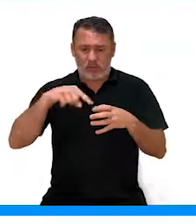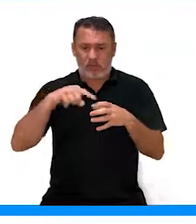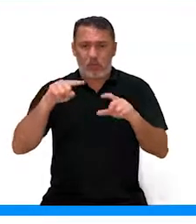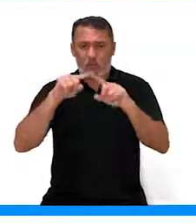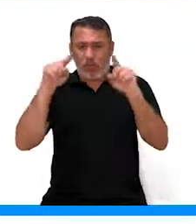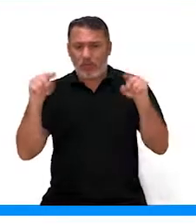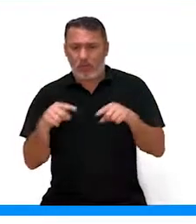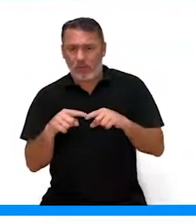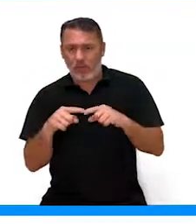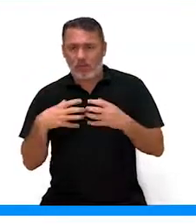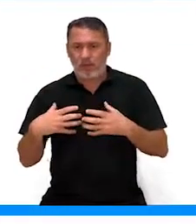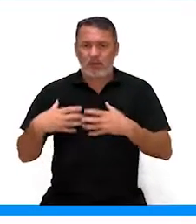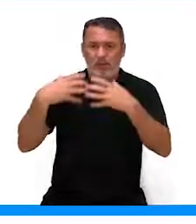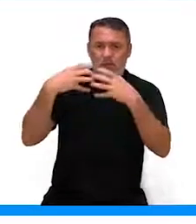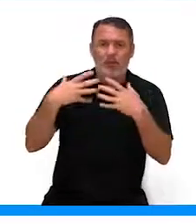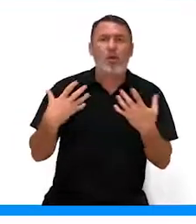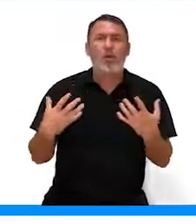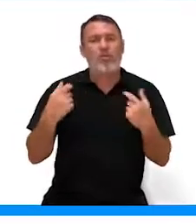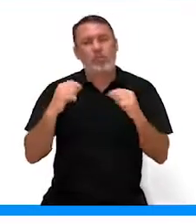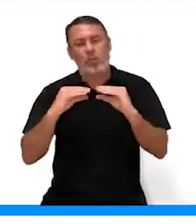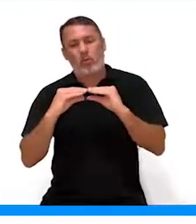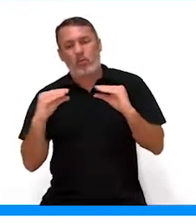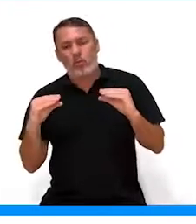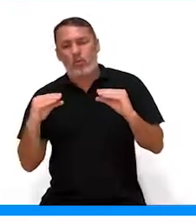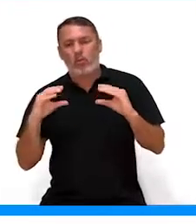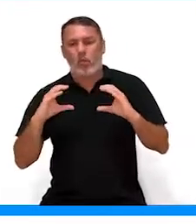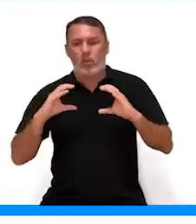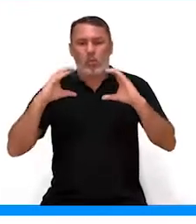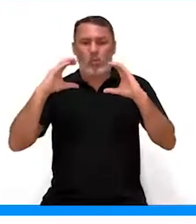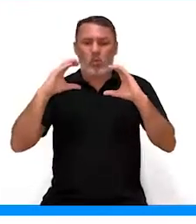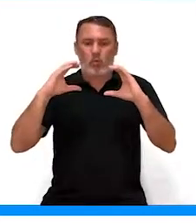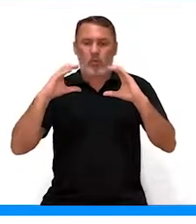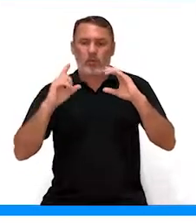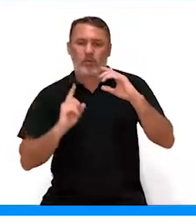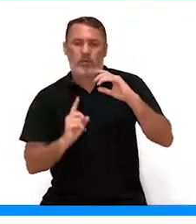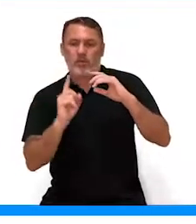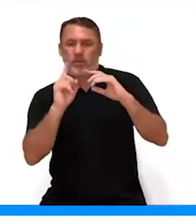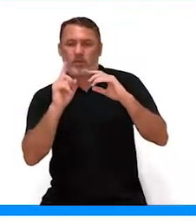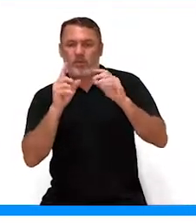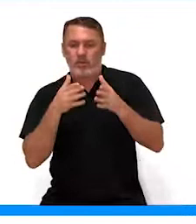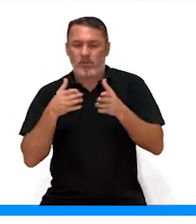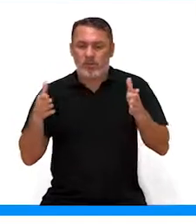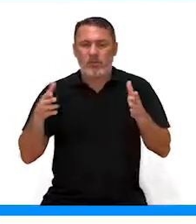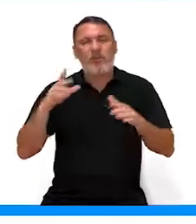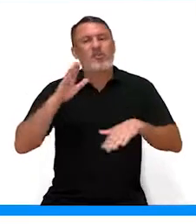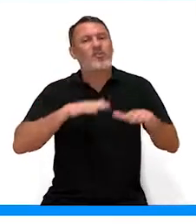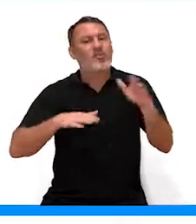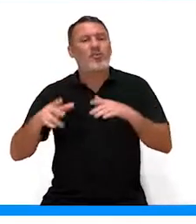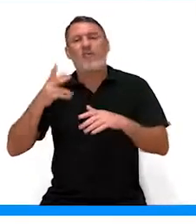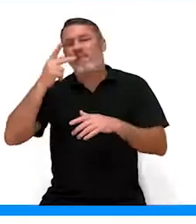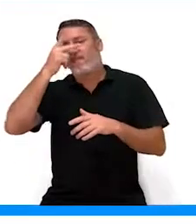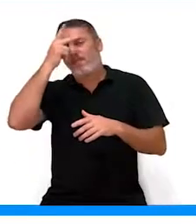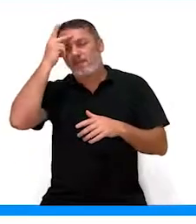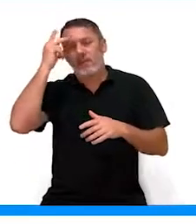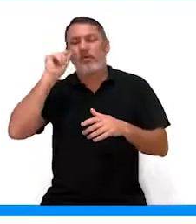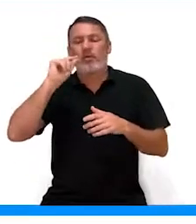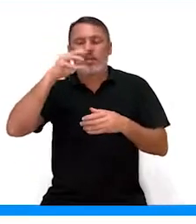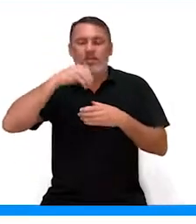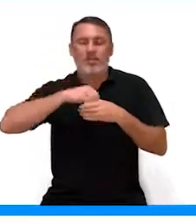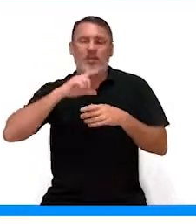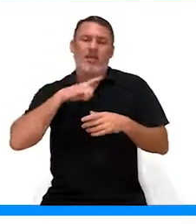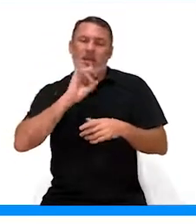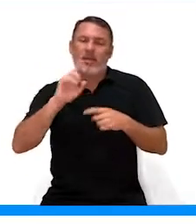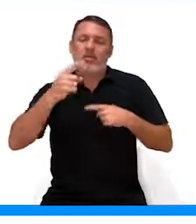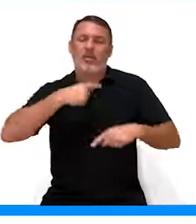a passagem, a difusão? Não. Então, ele vai ter um epitélio pavimentoso, que é aquele esticadinho, a célula é alongada,